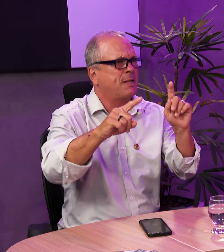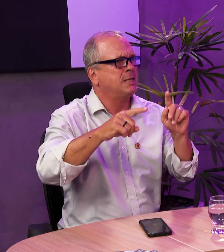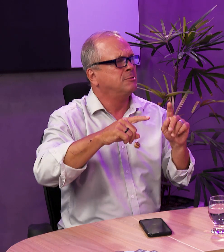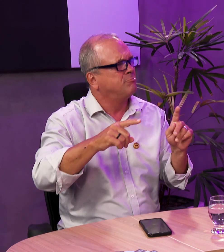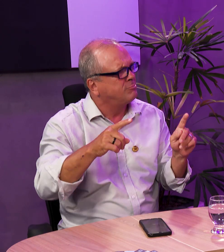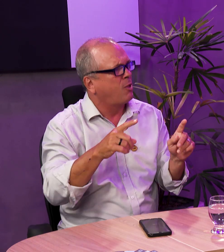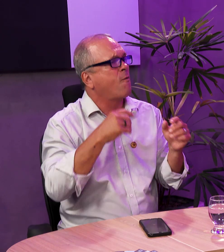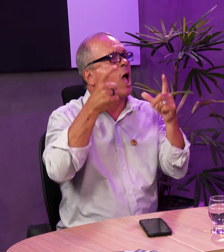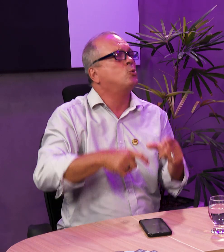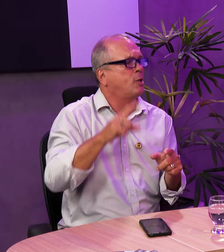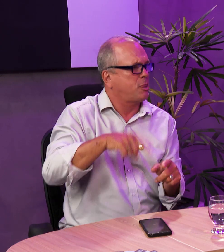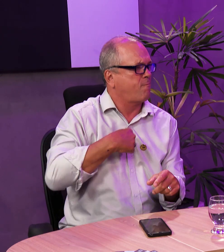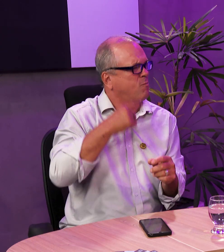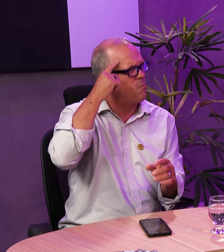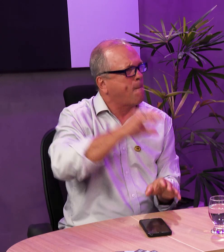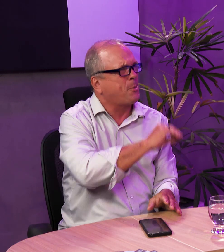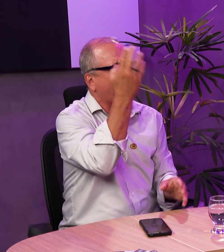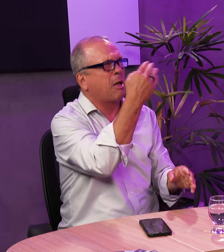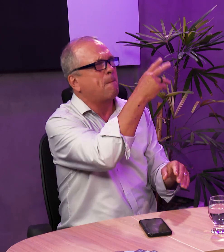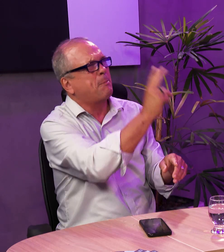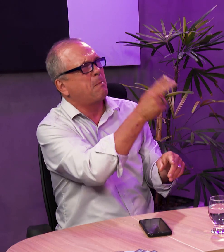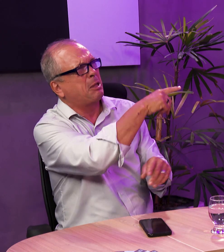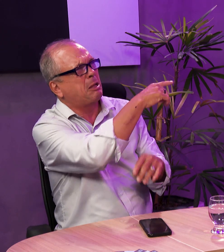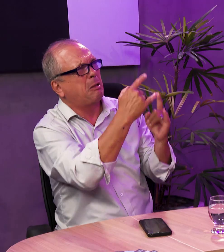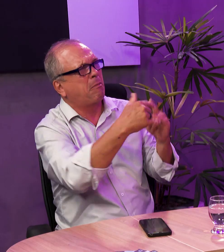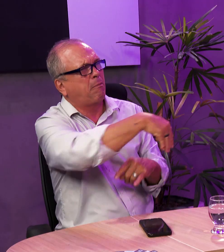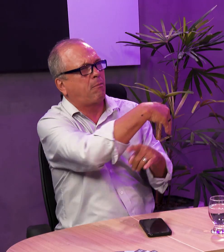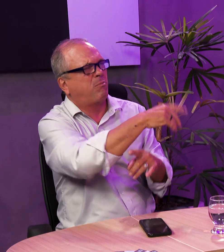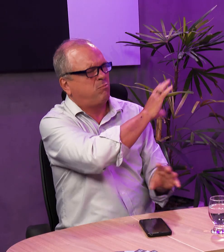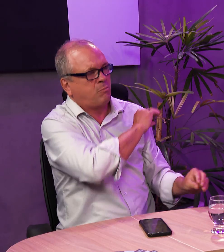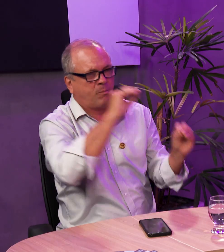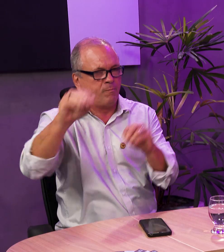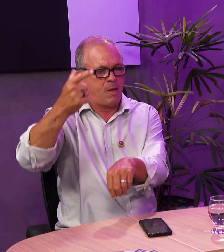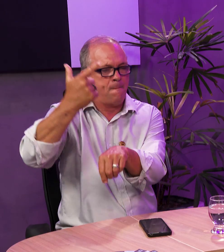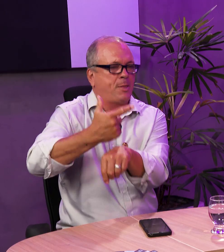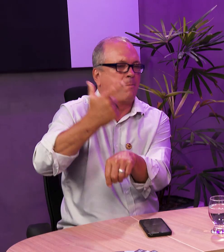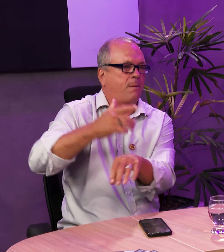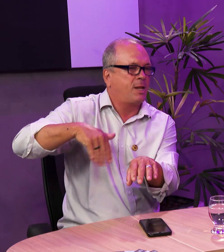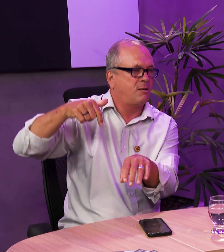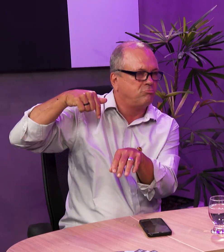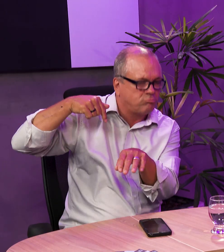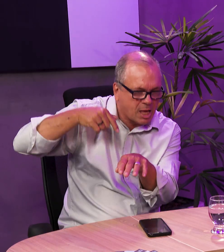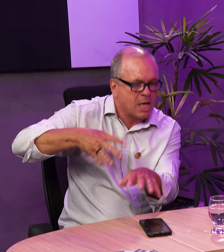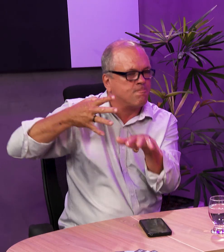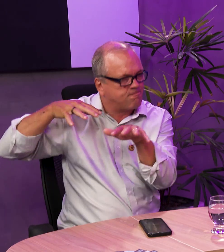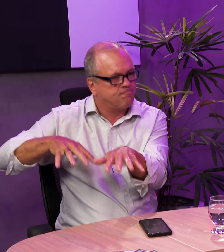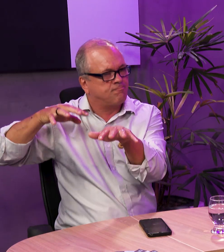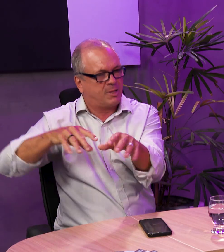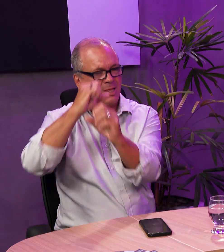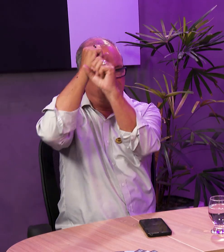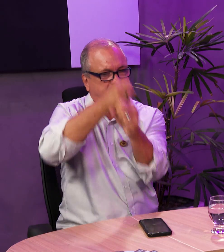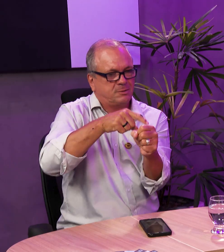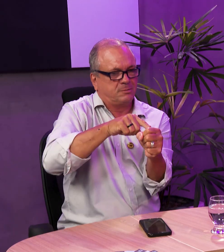de gente que veio, né, antes da gente para poder quebrar alguns paradigmas. Então, aproveito também